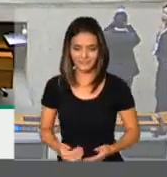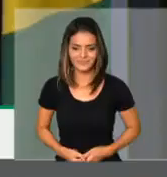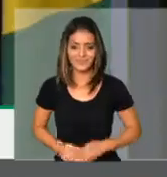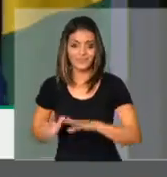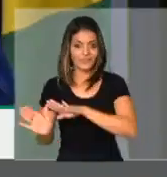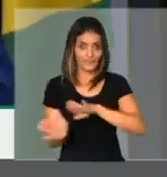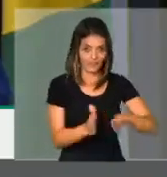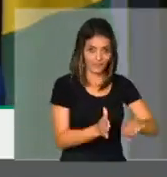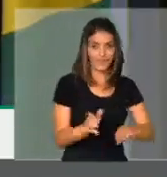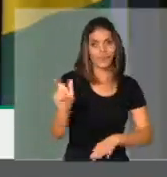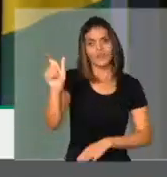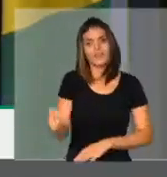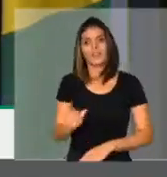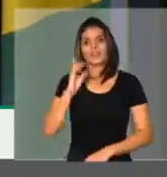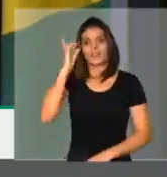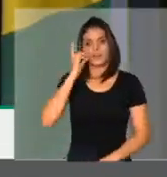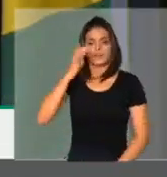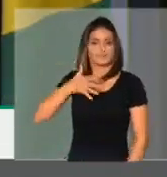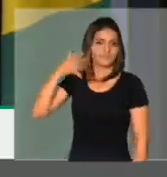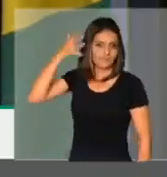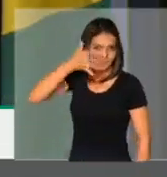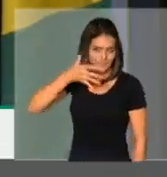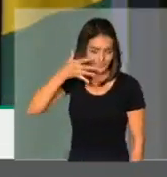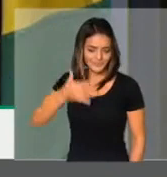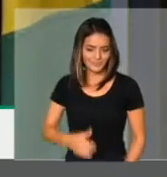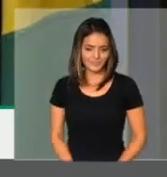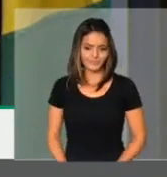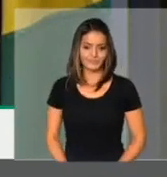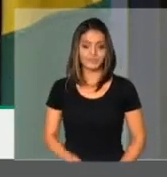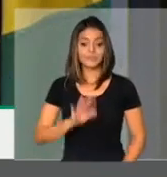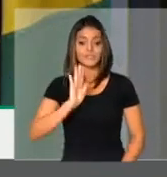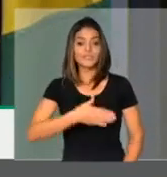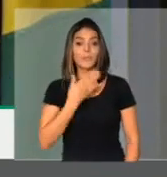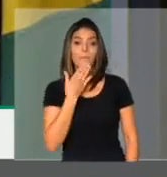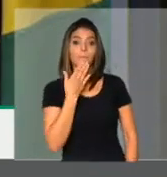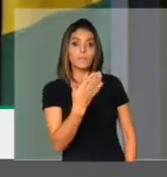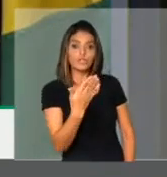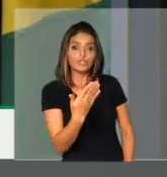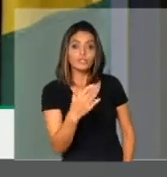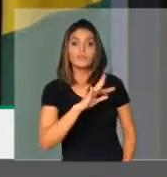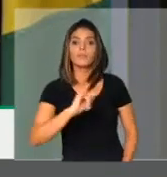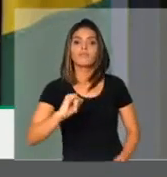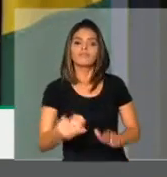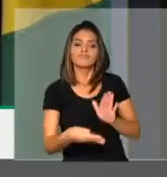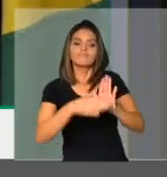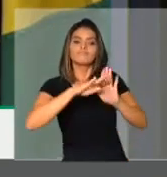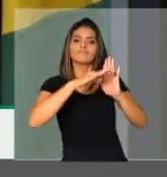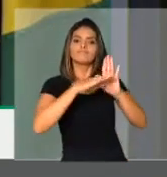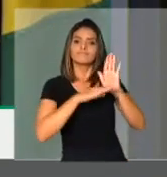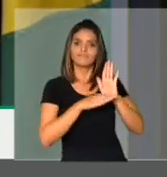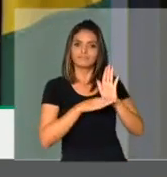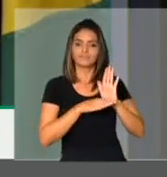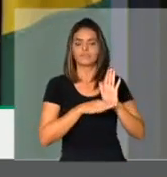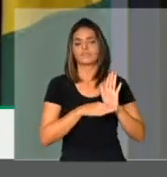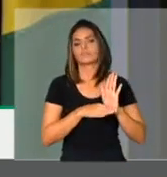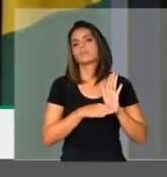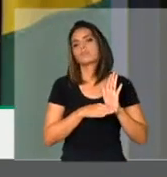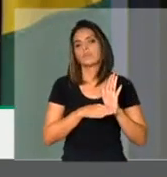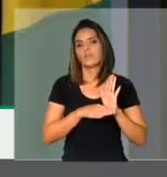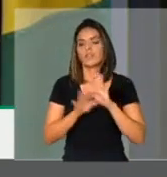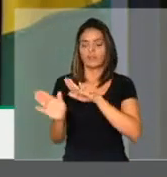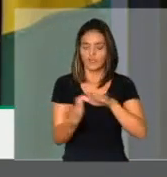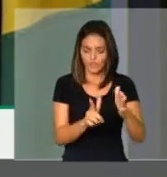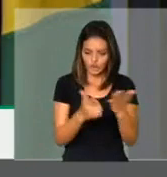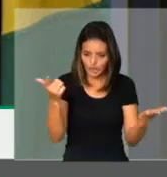requerimento para que seja pautado na ordem do dia. Esse é o deputado doutor Jaziel, do PR